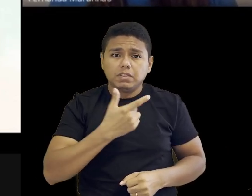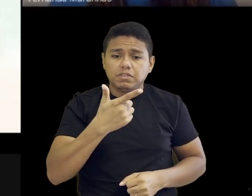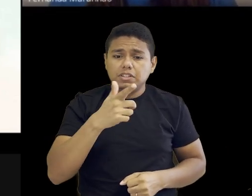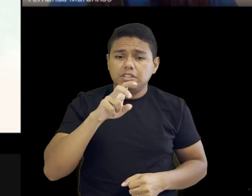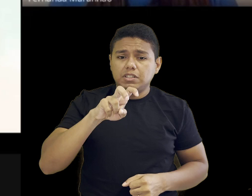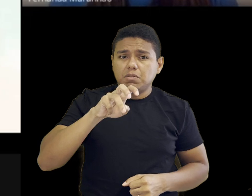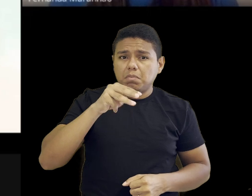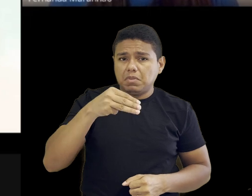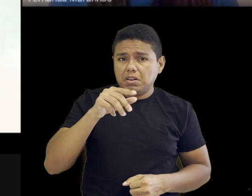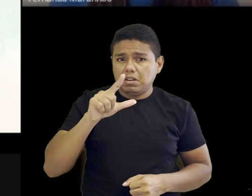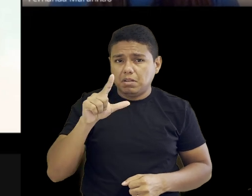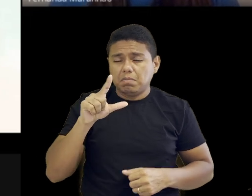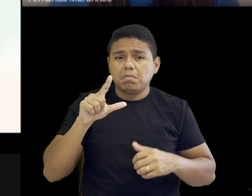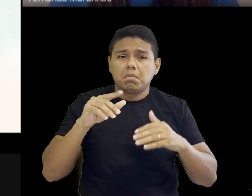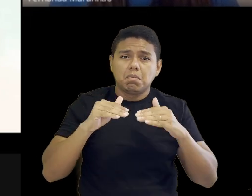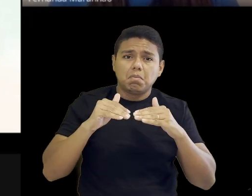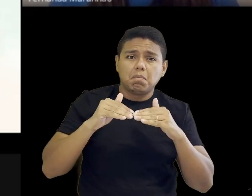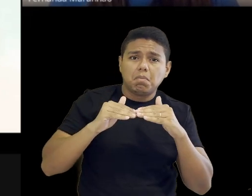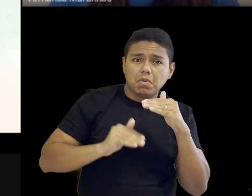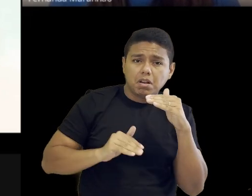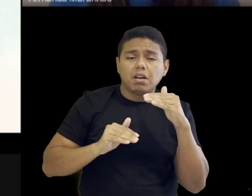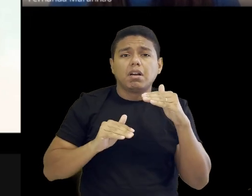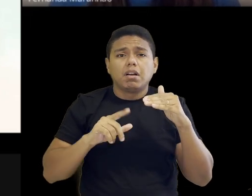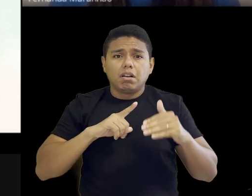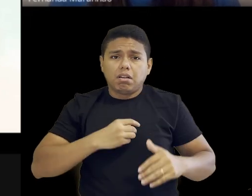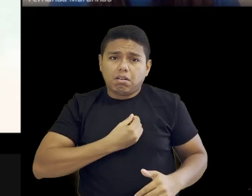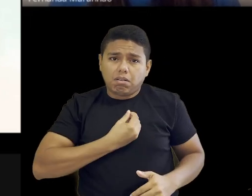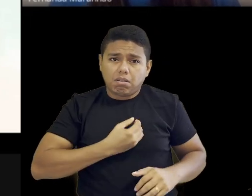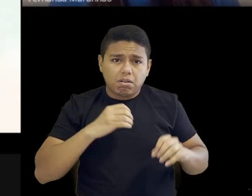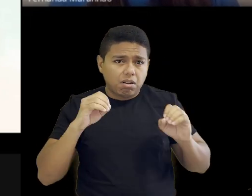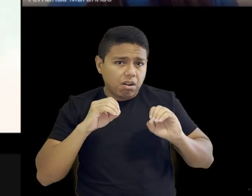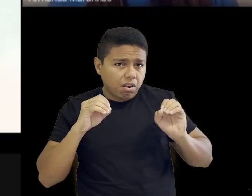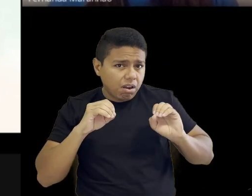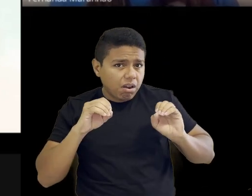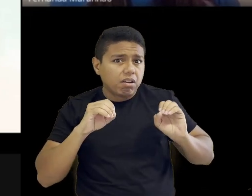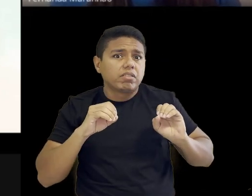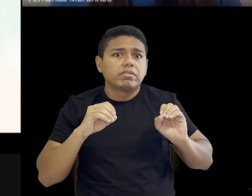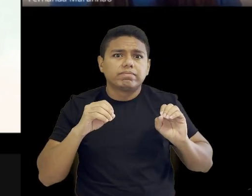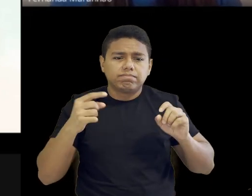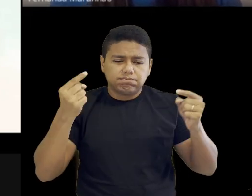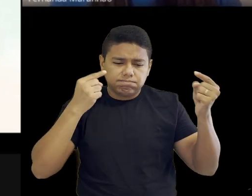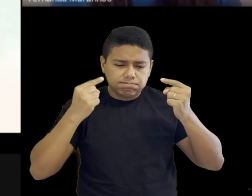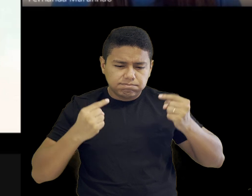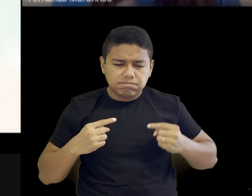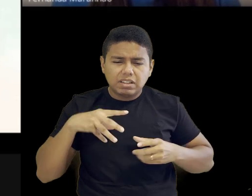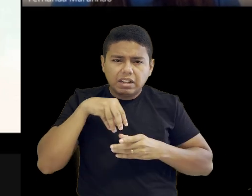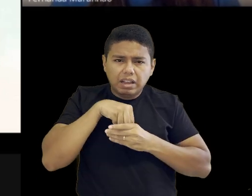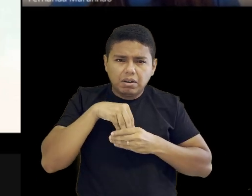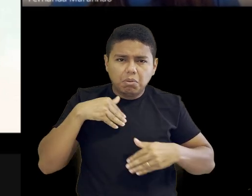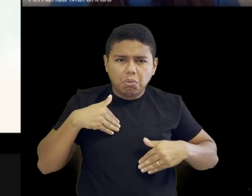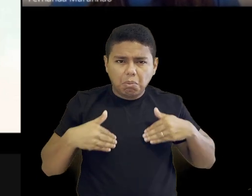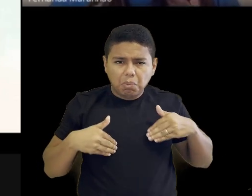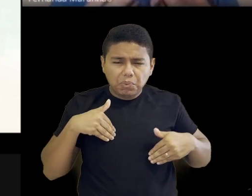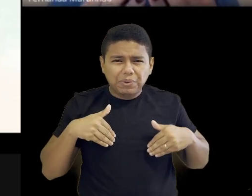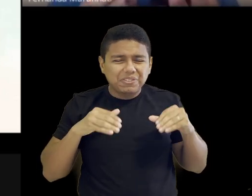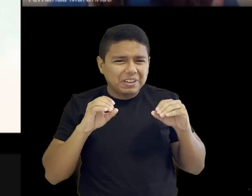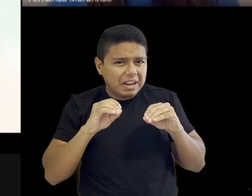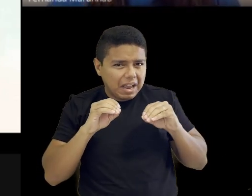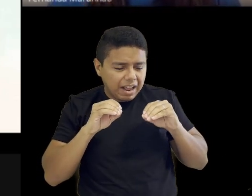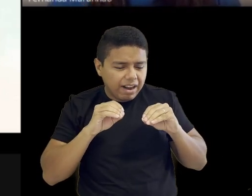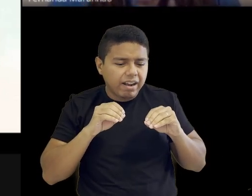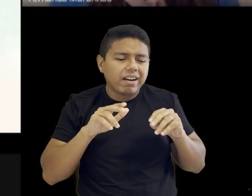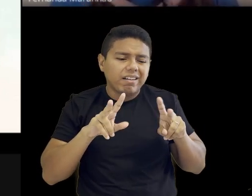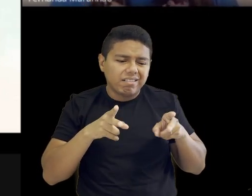é maior do que 25 milímetros, maior ou igual, sem conteúdo, sem a presença da vesícula vitelínica ou polo embrionário, então